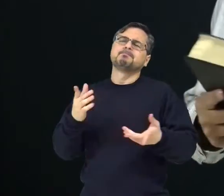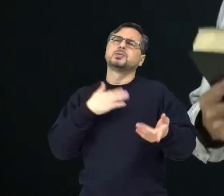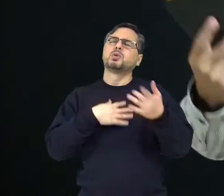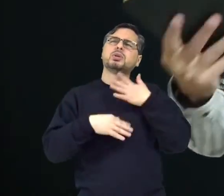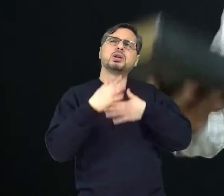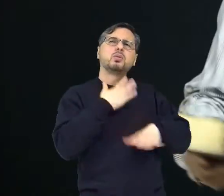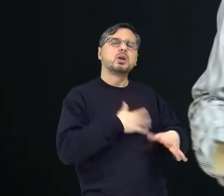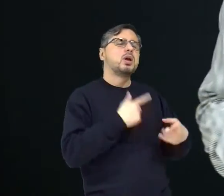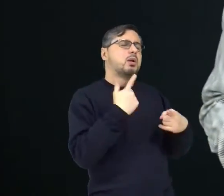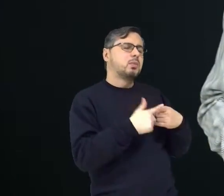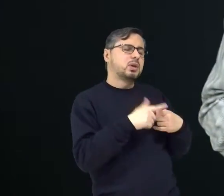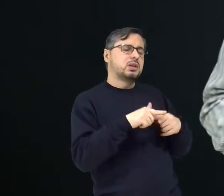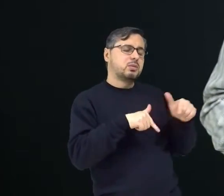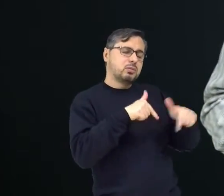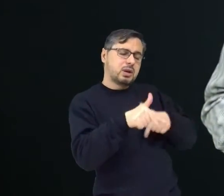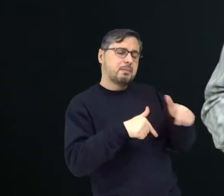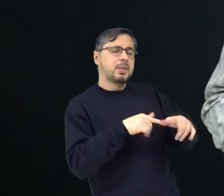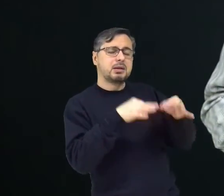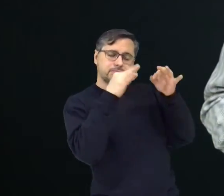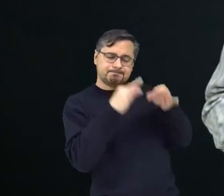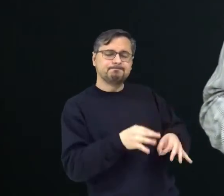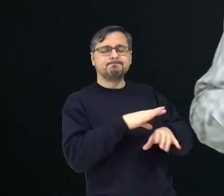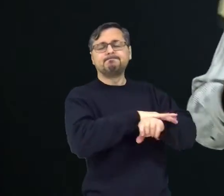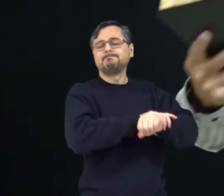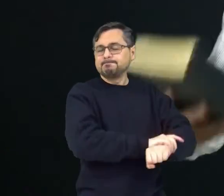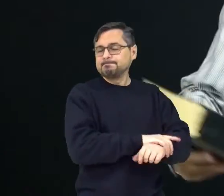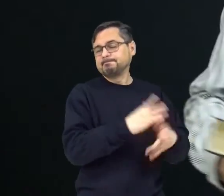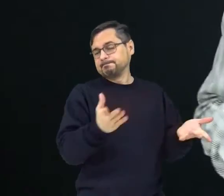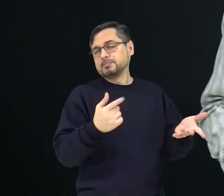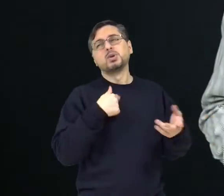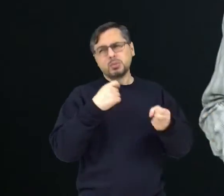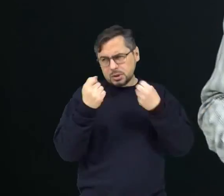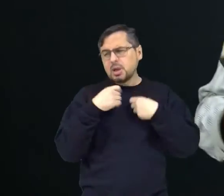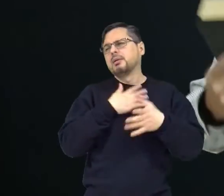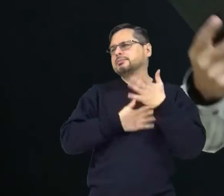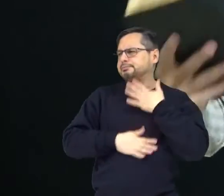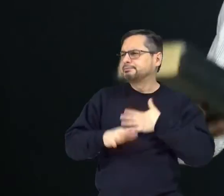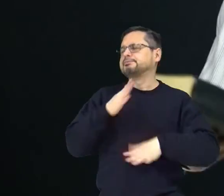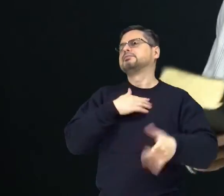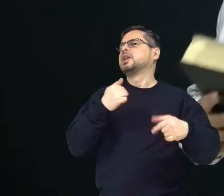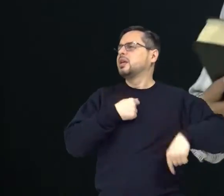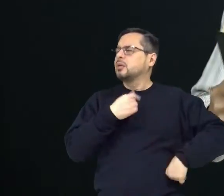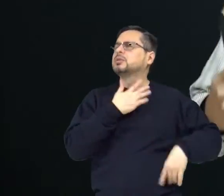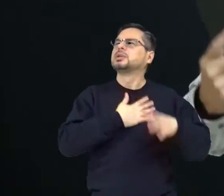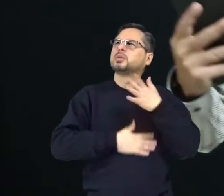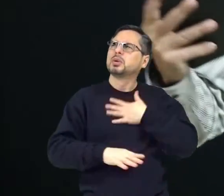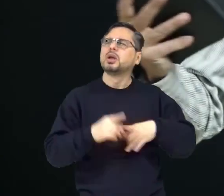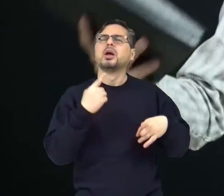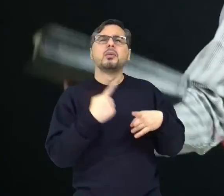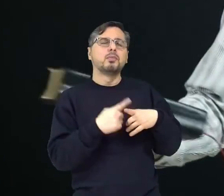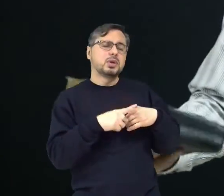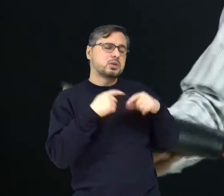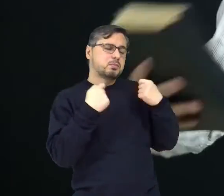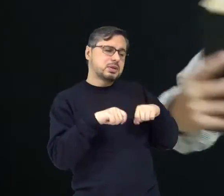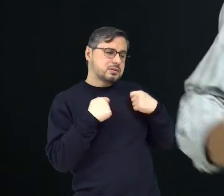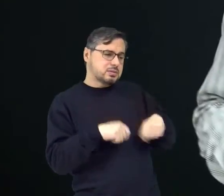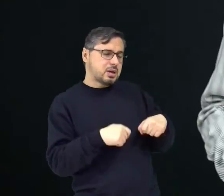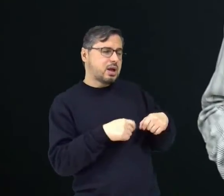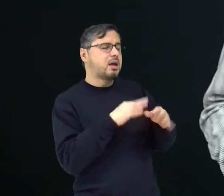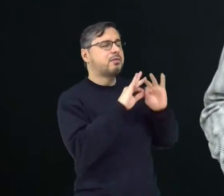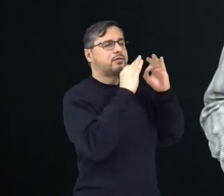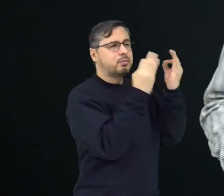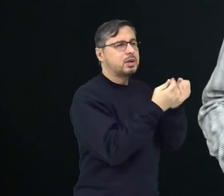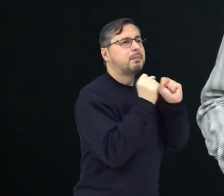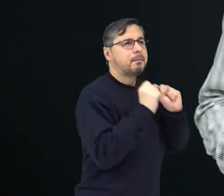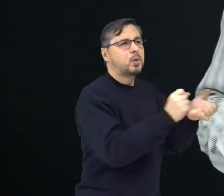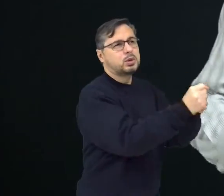porque tenho segurança no trabalho, então isso me dá uma certa tranquilidade. Estou tranquilo porque, se eu depender de alguns familiares, podem me